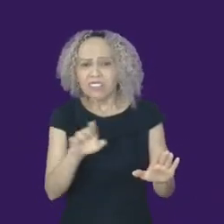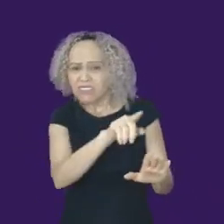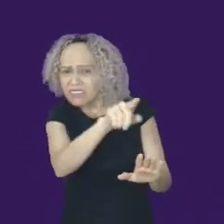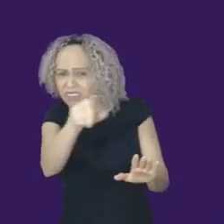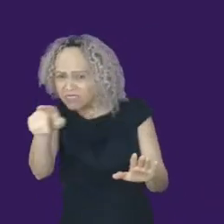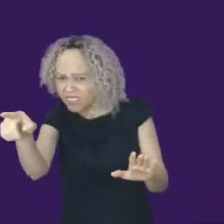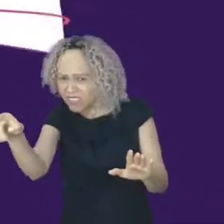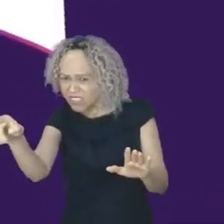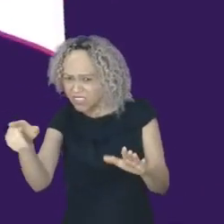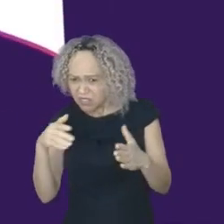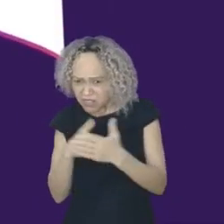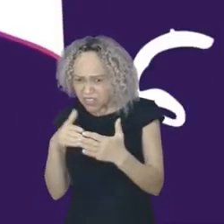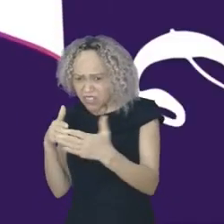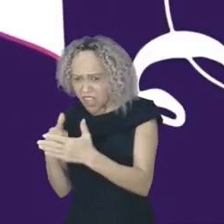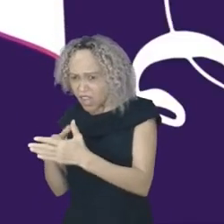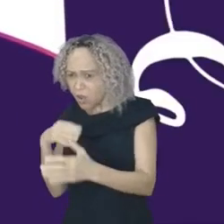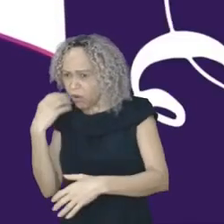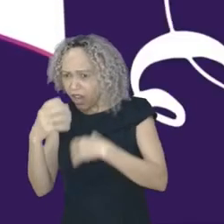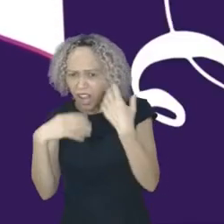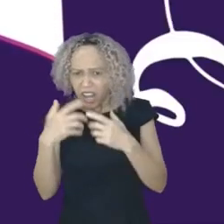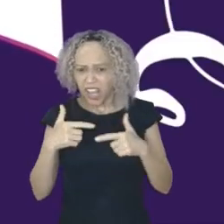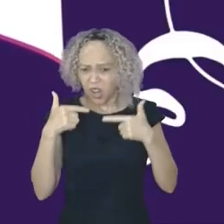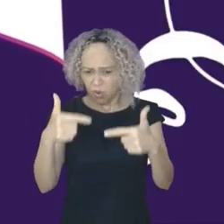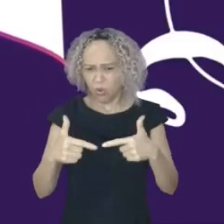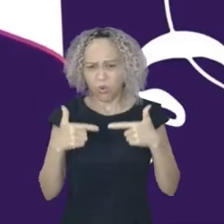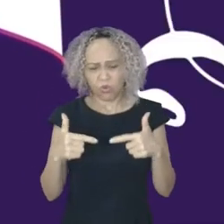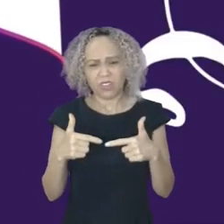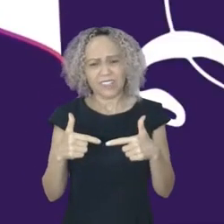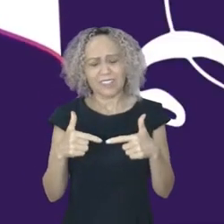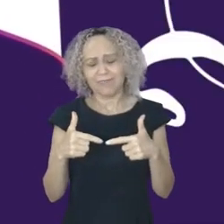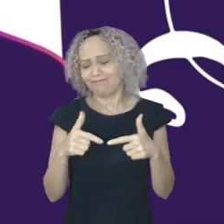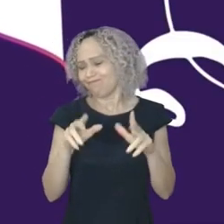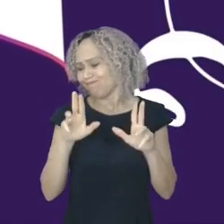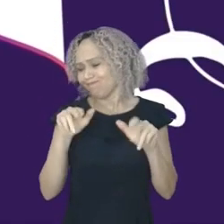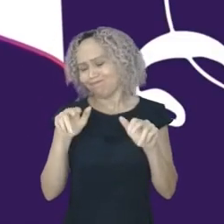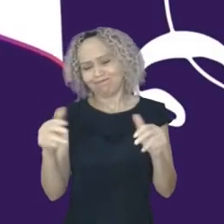Ninguém vai me impedir de cantar e lutar.